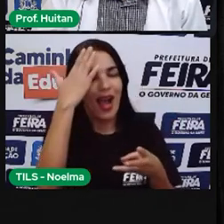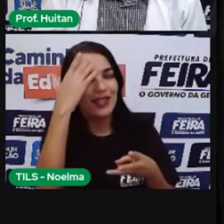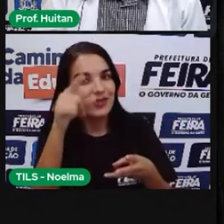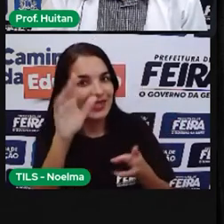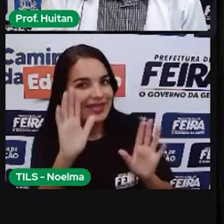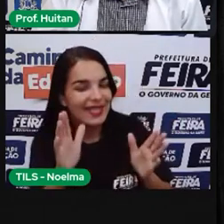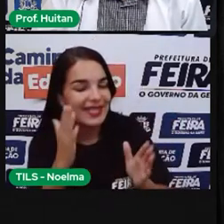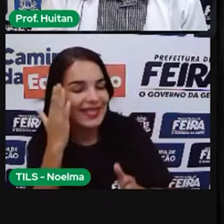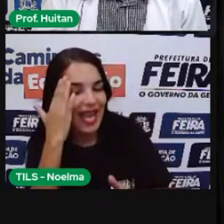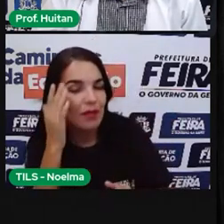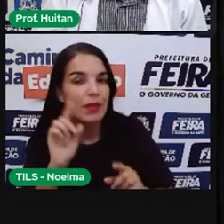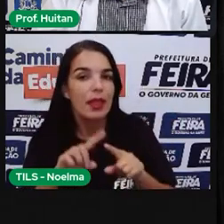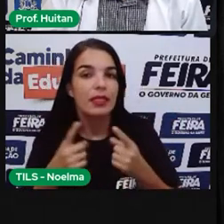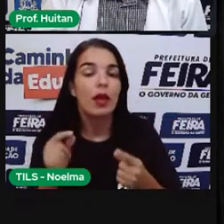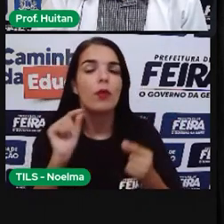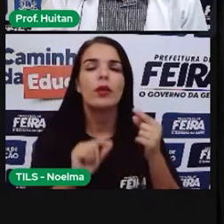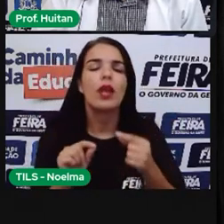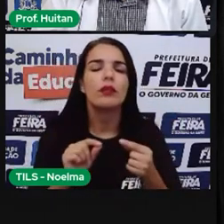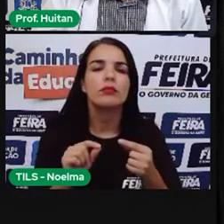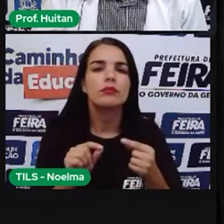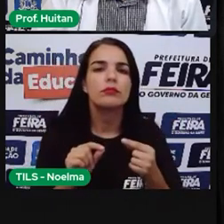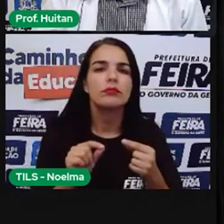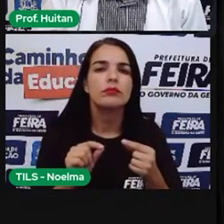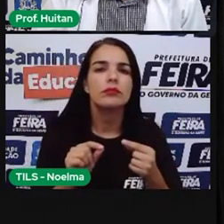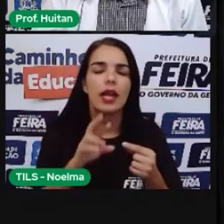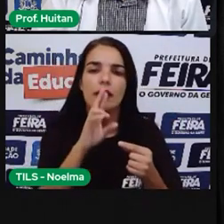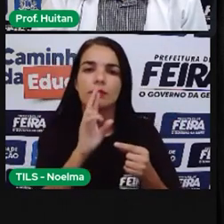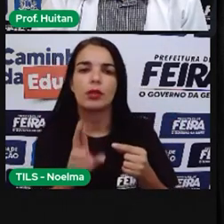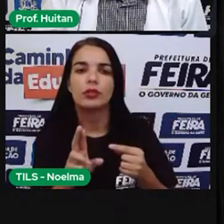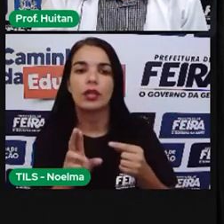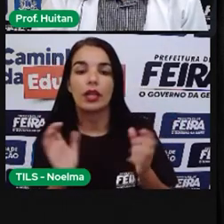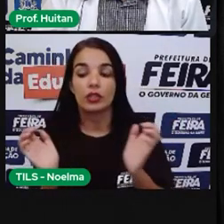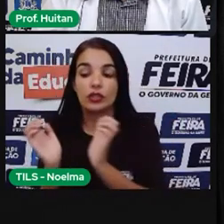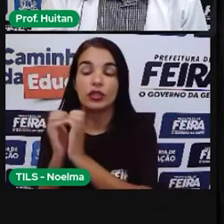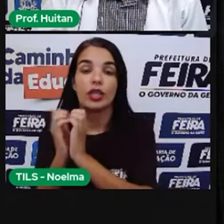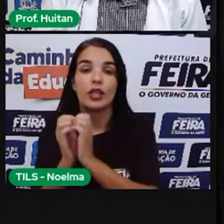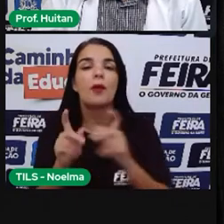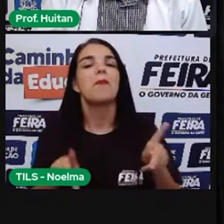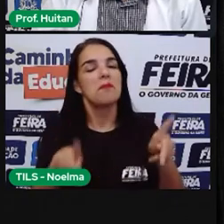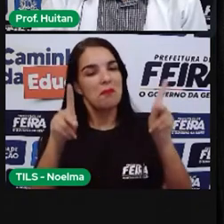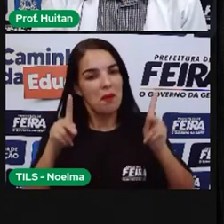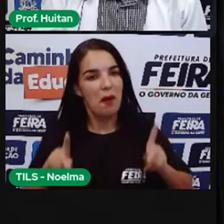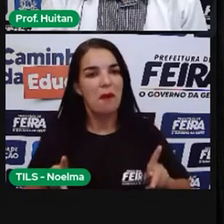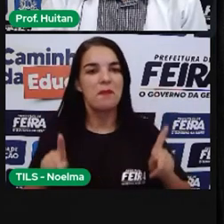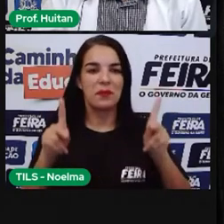Então, essa música se enquadra no gênero popular?